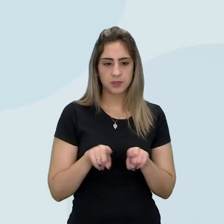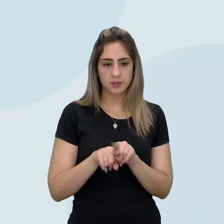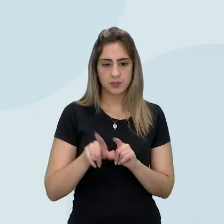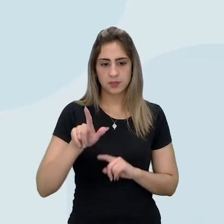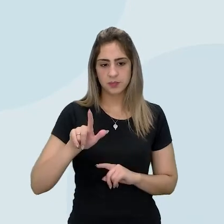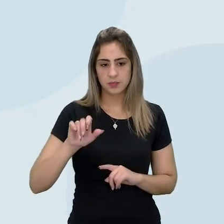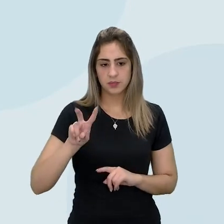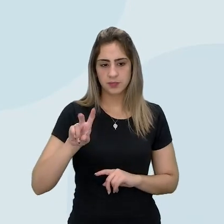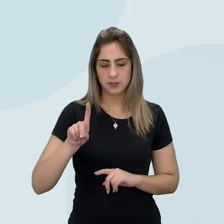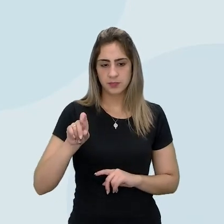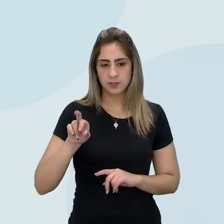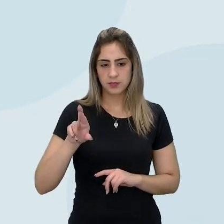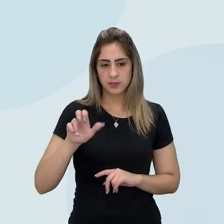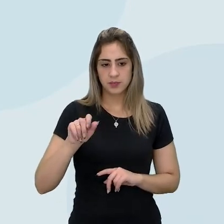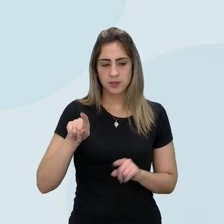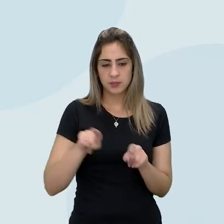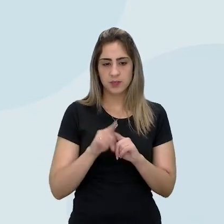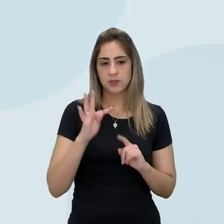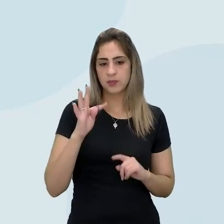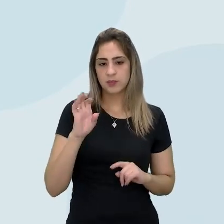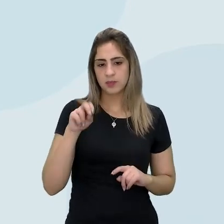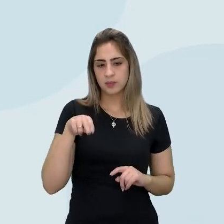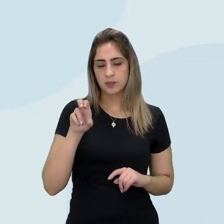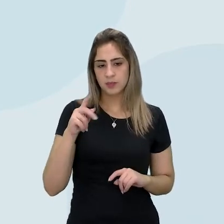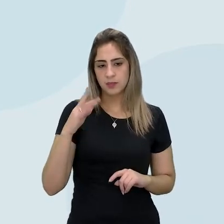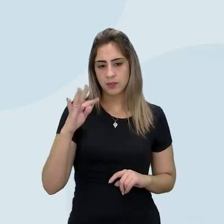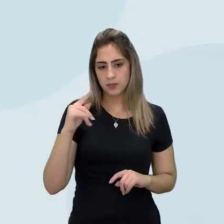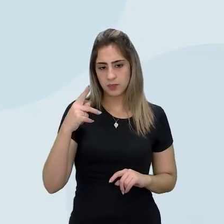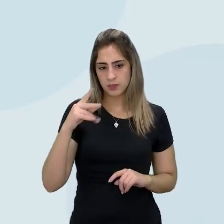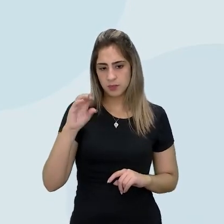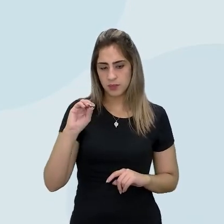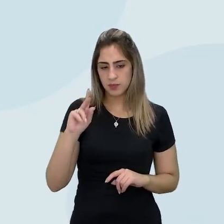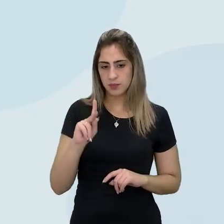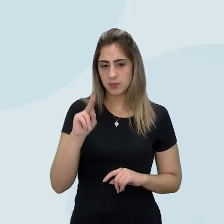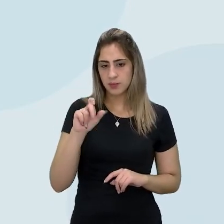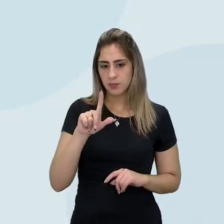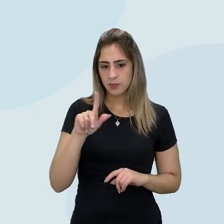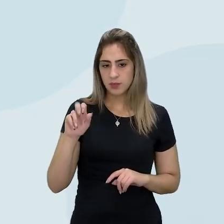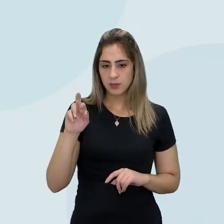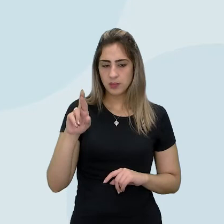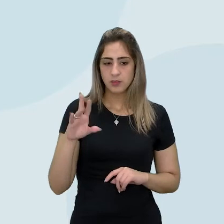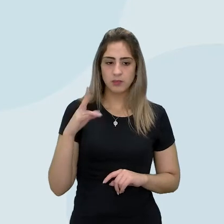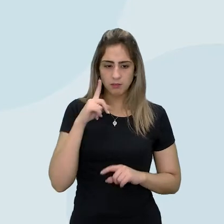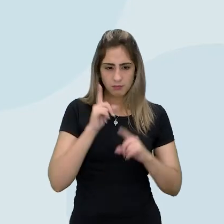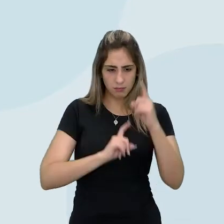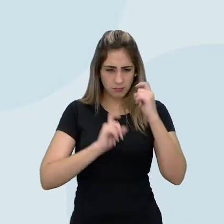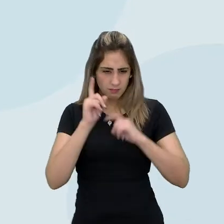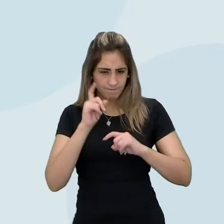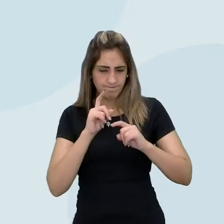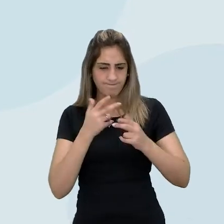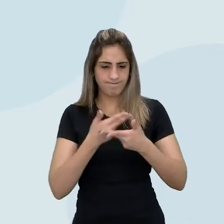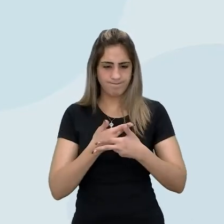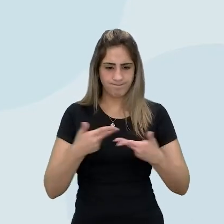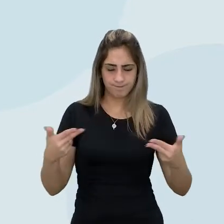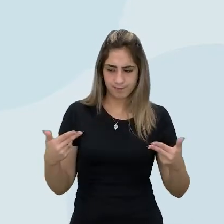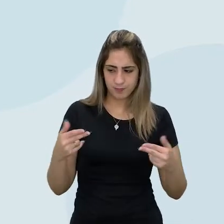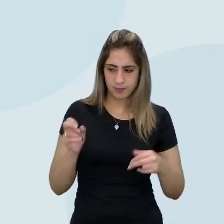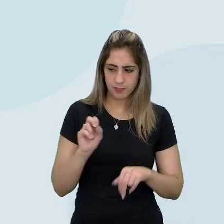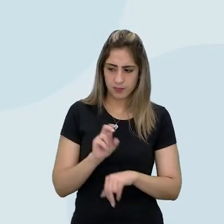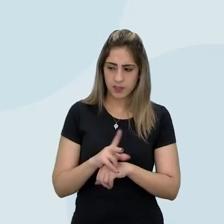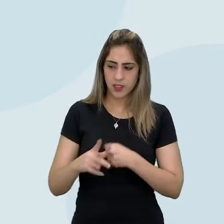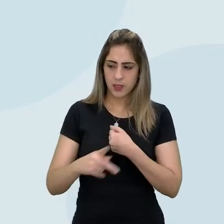também, né, é utilizado o seu fenótipo killer, onde essa levedura expressa proteínas que têm uma